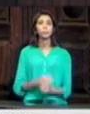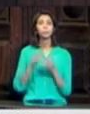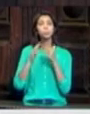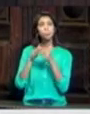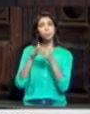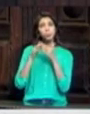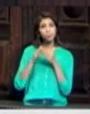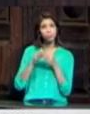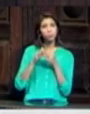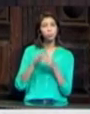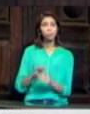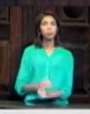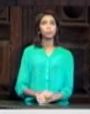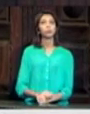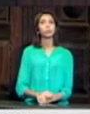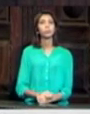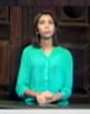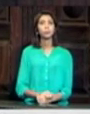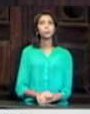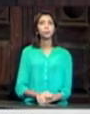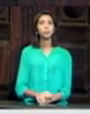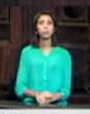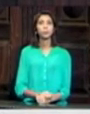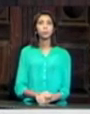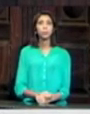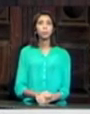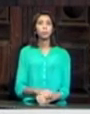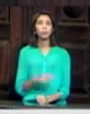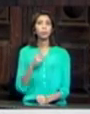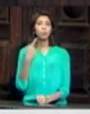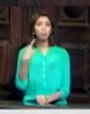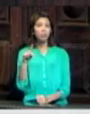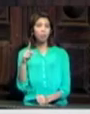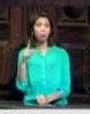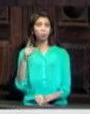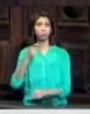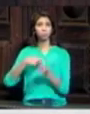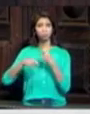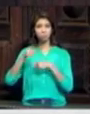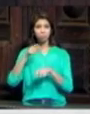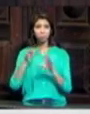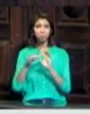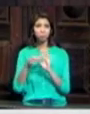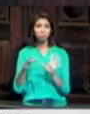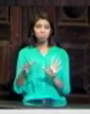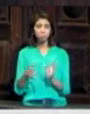pedindo que tal deliberação da agência reguladora